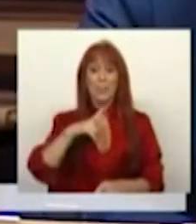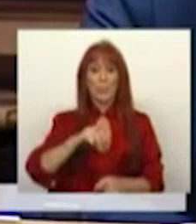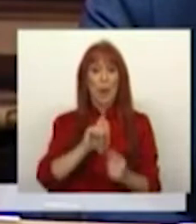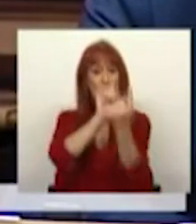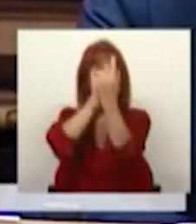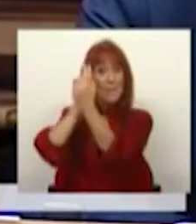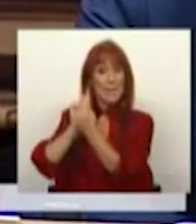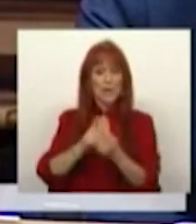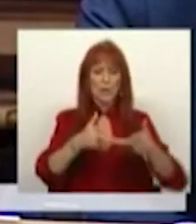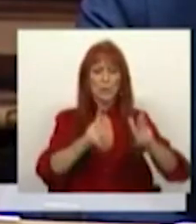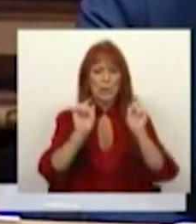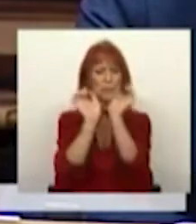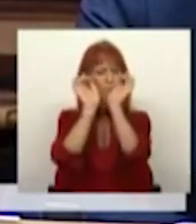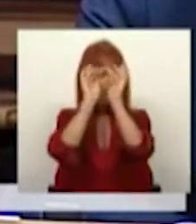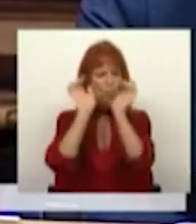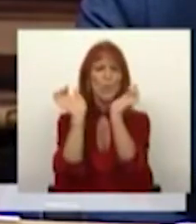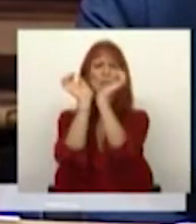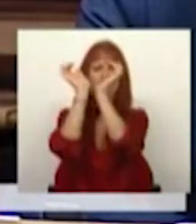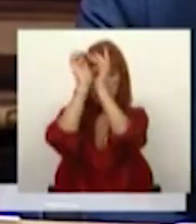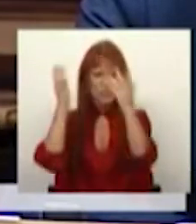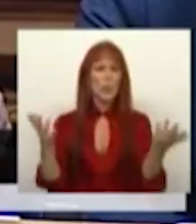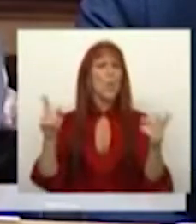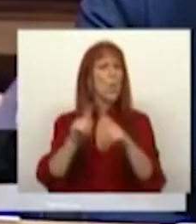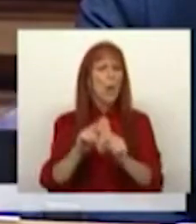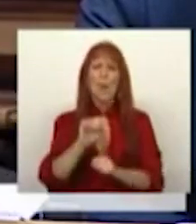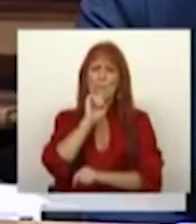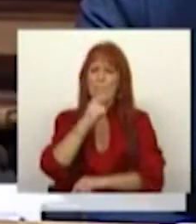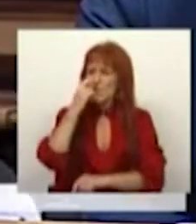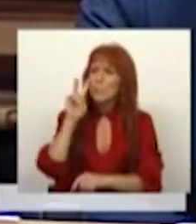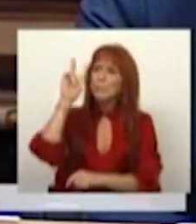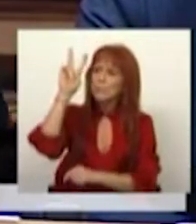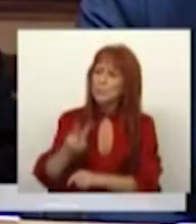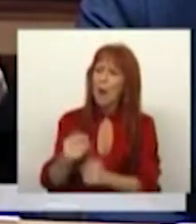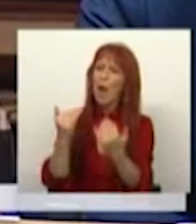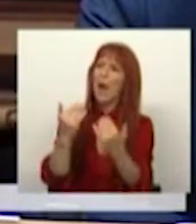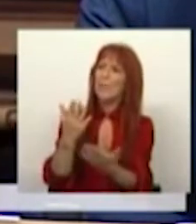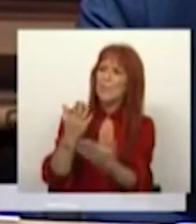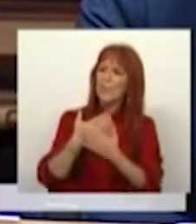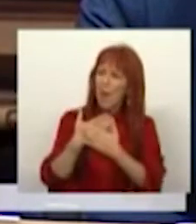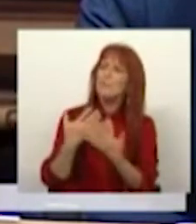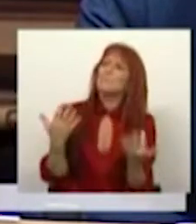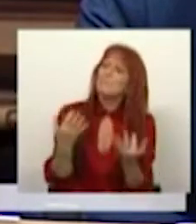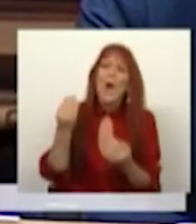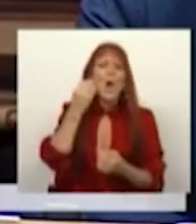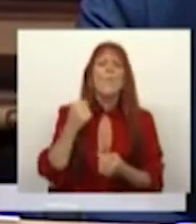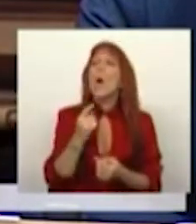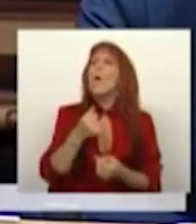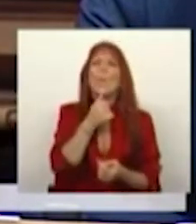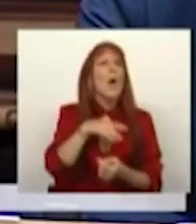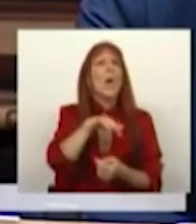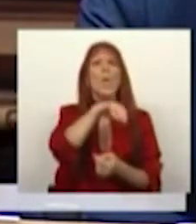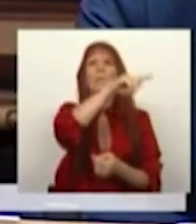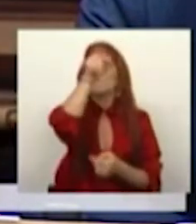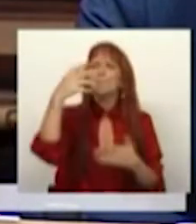país. Estão disponíveis no portal da Segurança Social, portanto qualquer pessoa pode ter ali informação sobre onde se deve dirigir